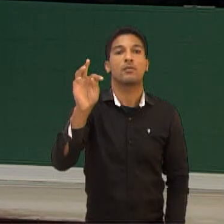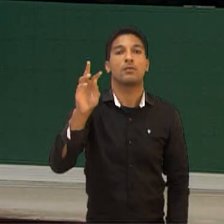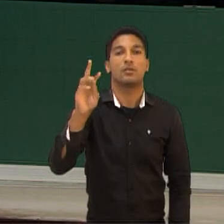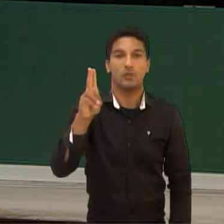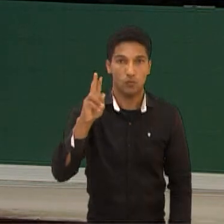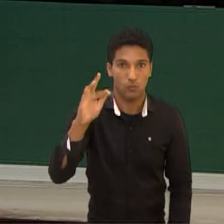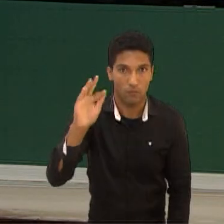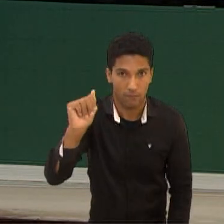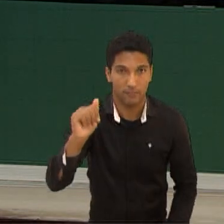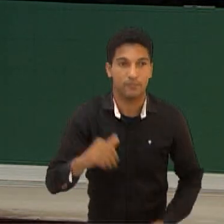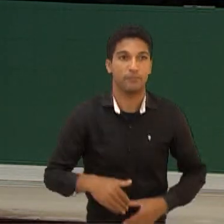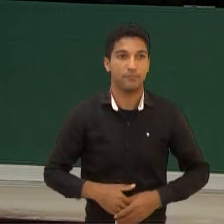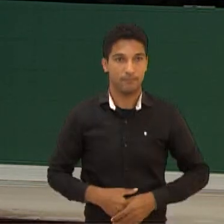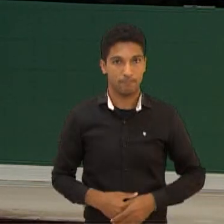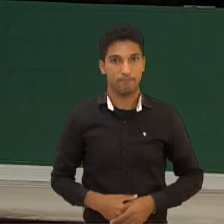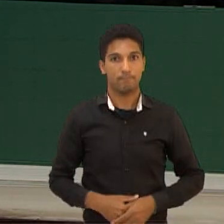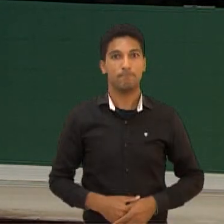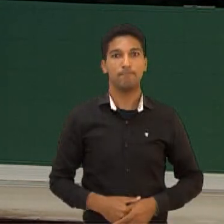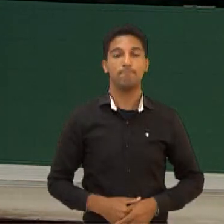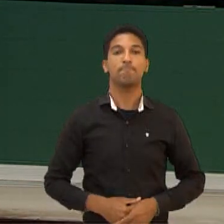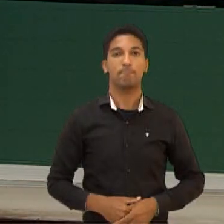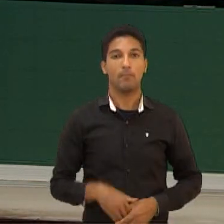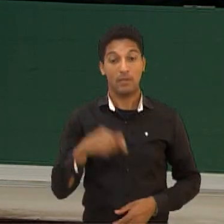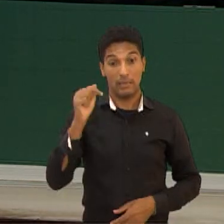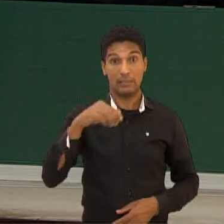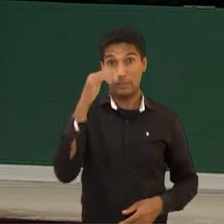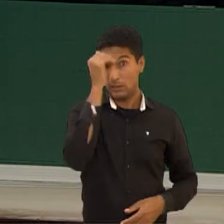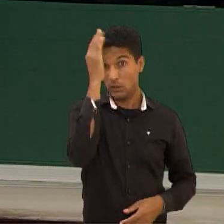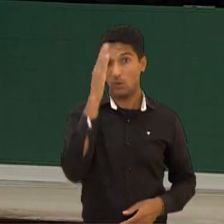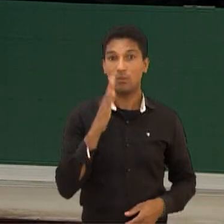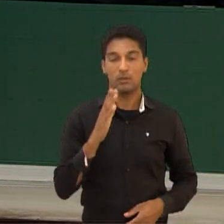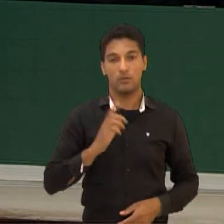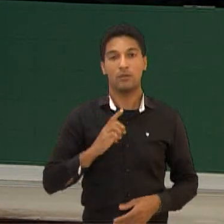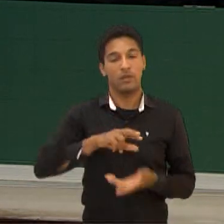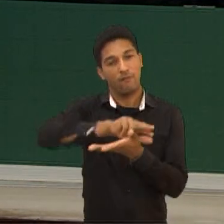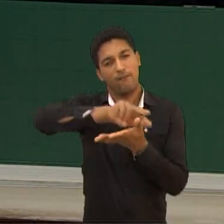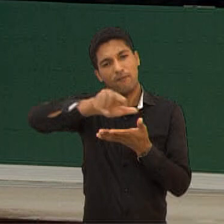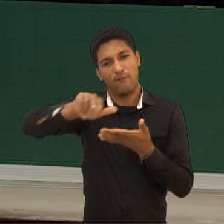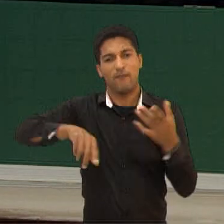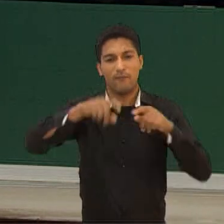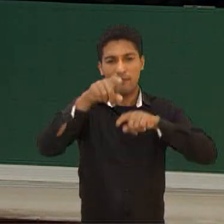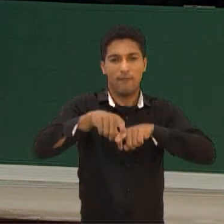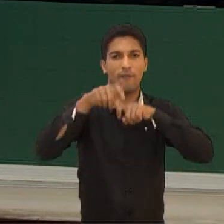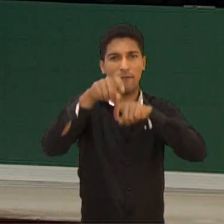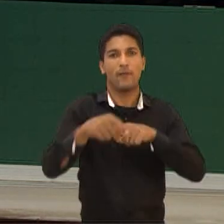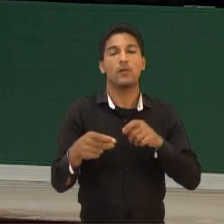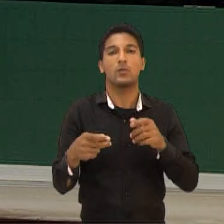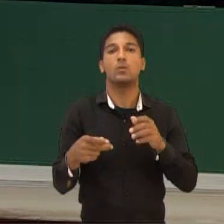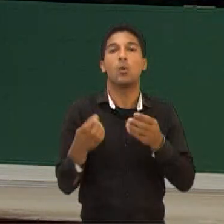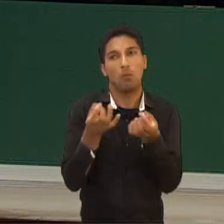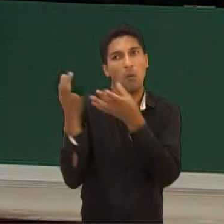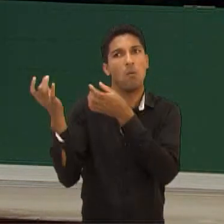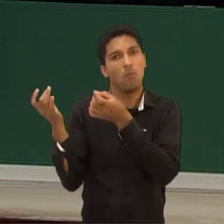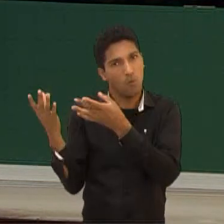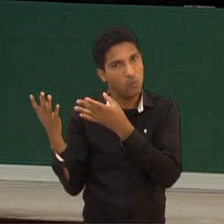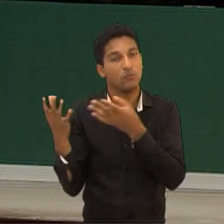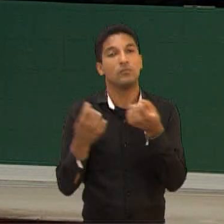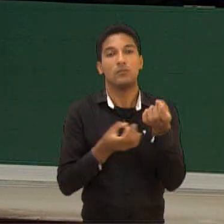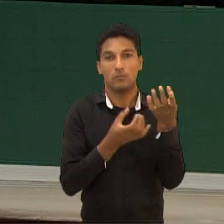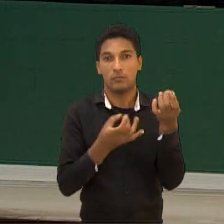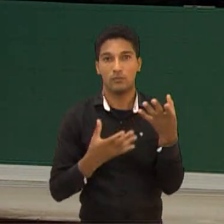essa alternativa, né? Temos produtos nacionais, temos produtos importados, é uma variedade gigantesca de oferta, né? E alguns